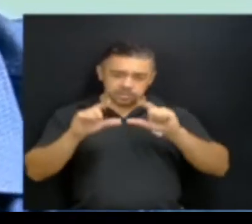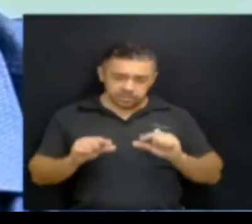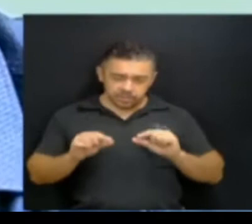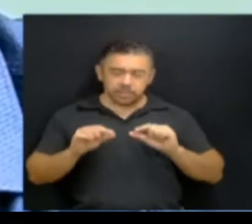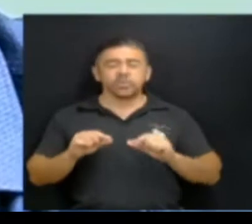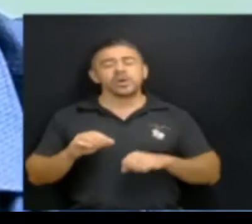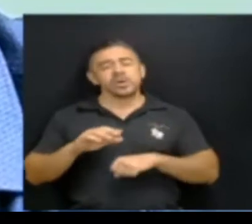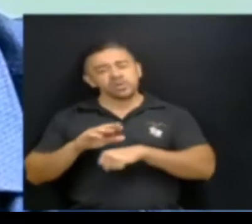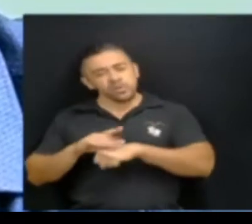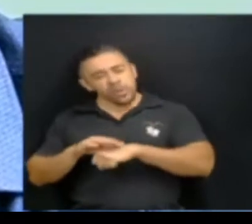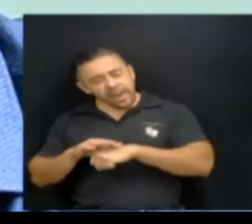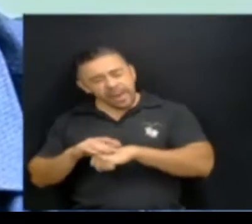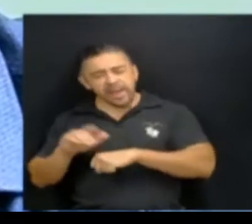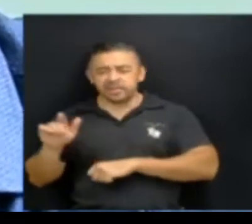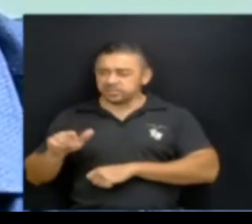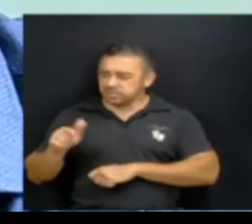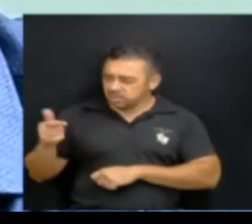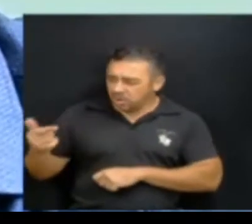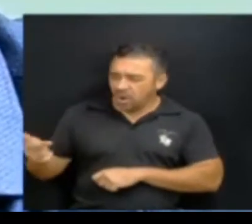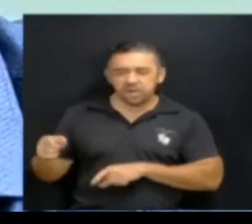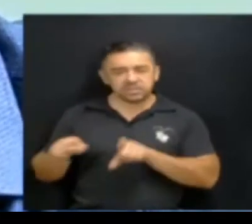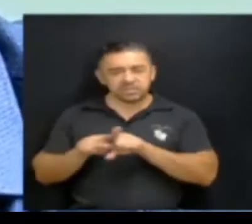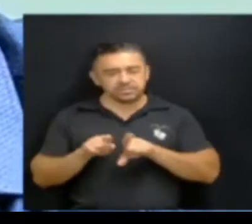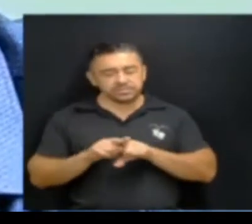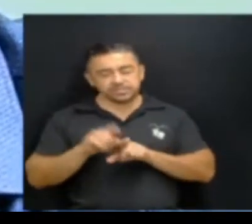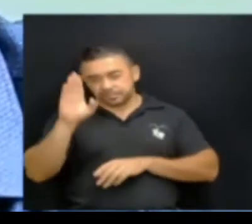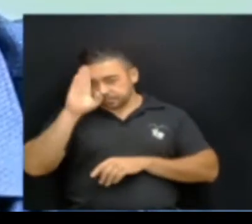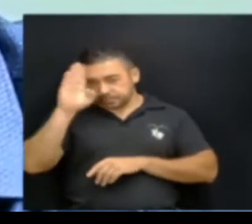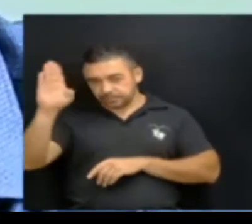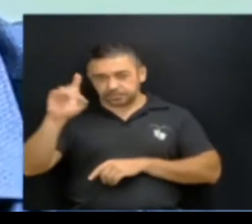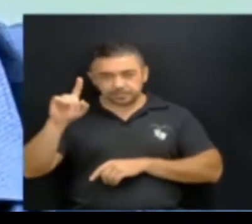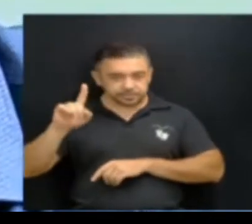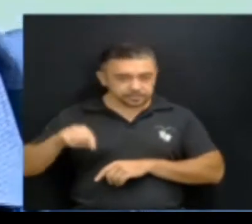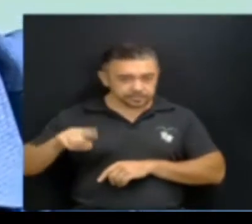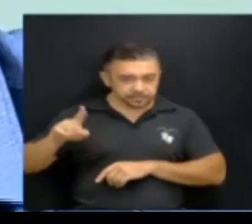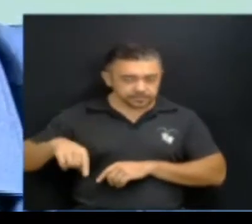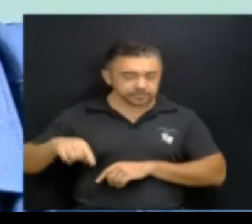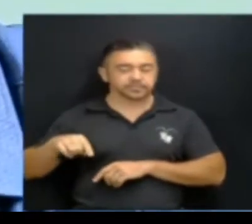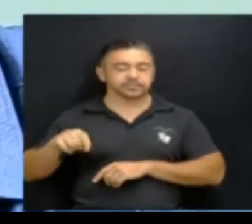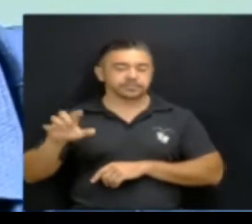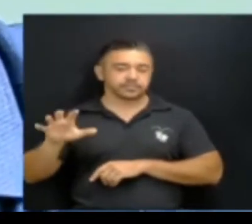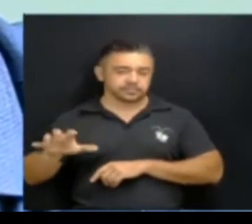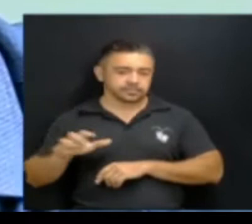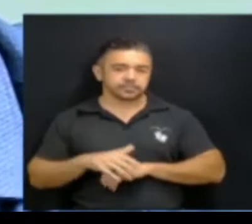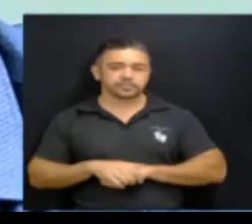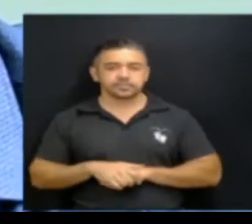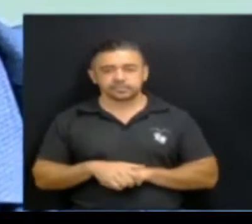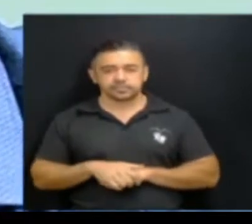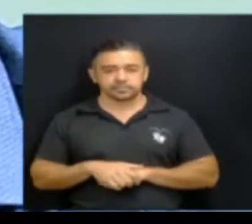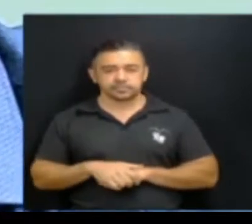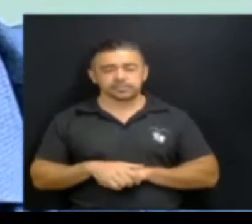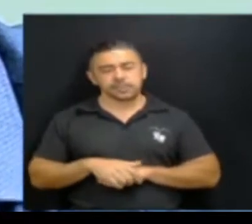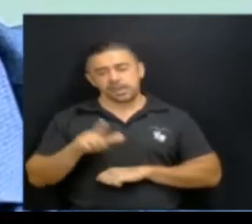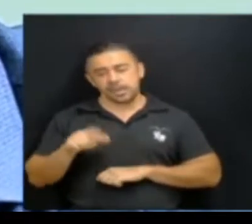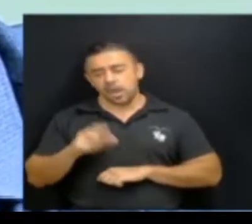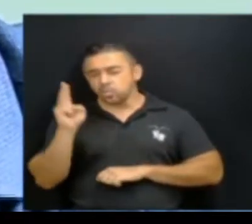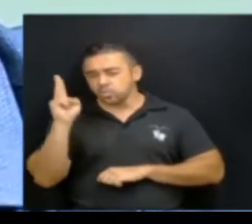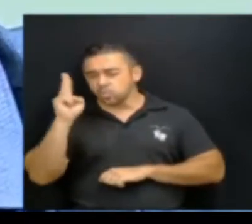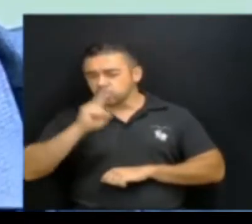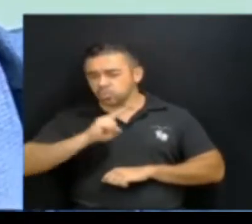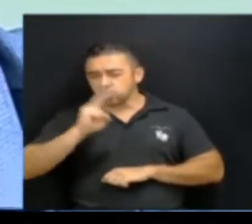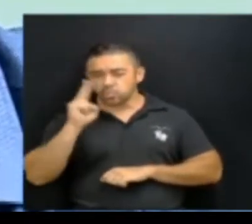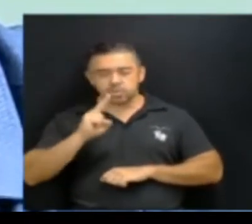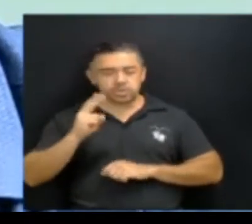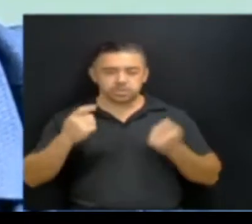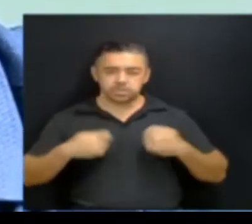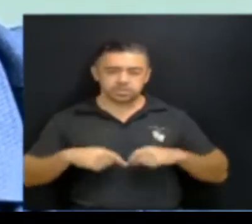de doença de outros agravos, cujo principal pilar é o SUS. É sobre o regime de urgência